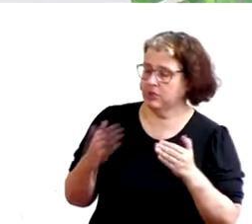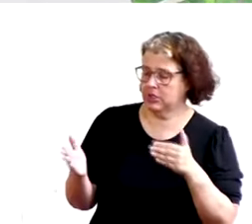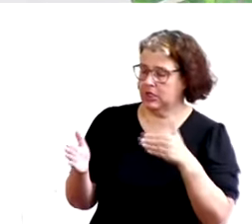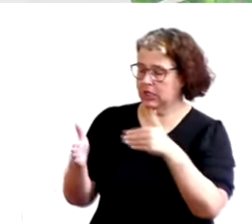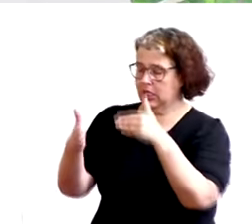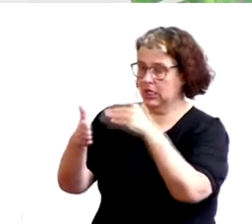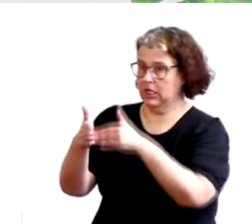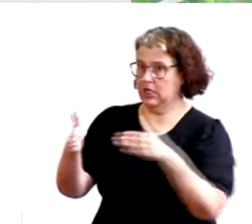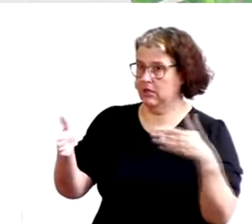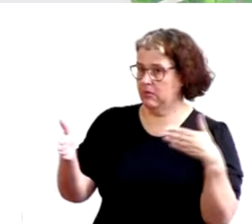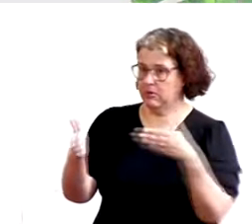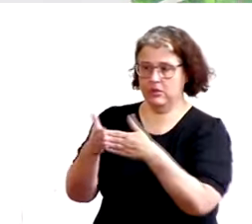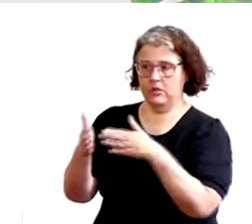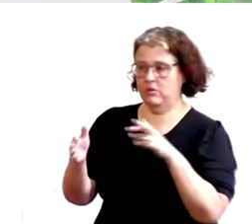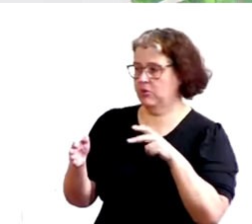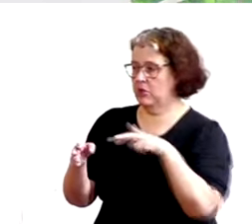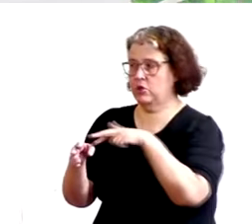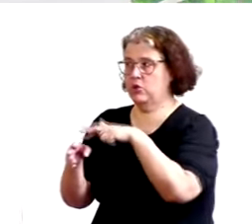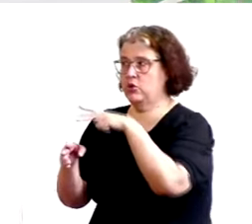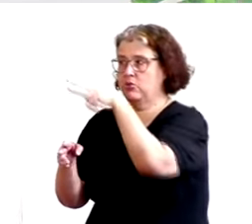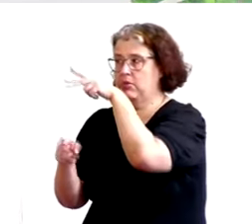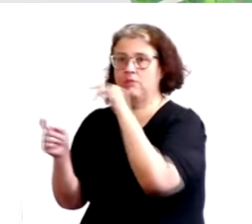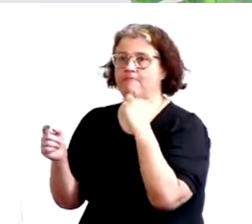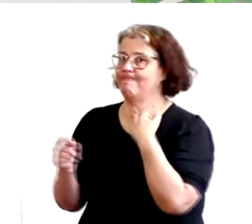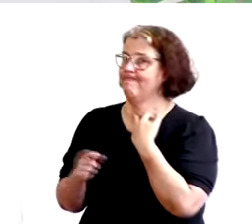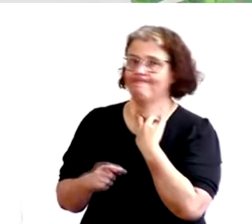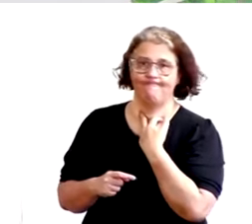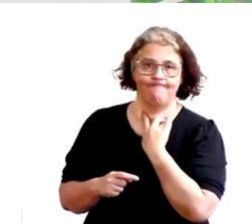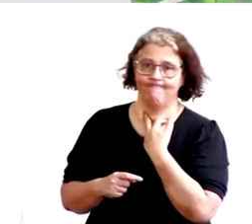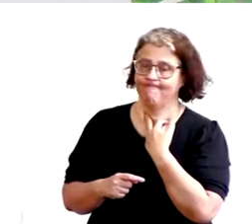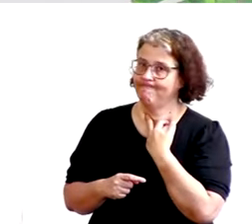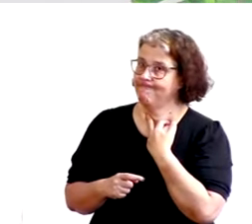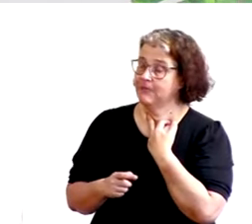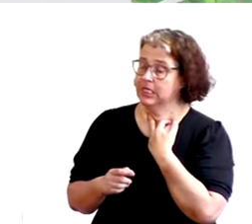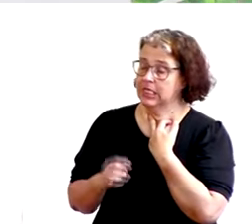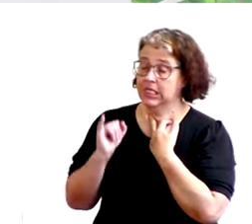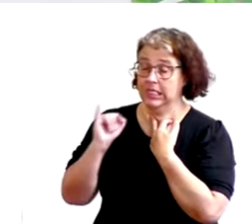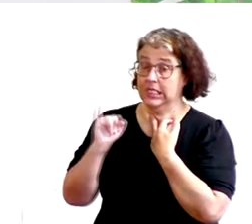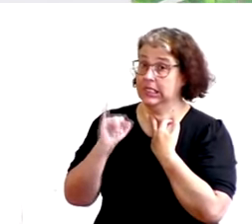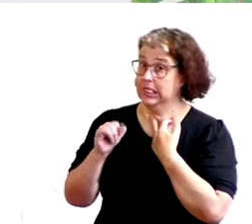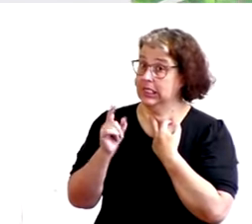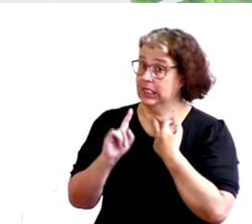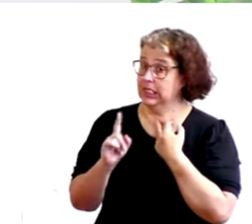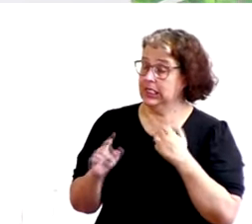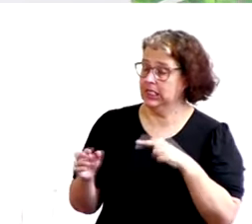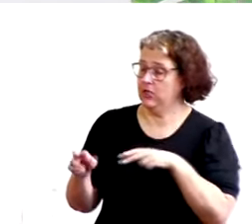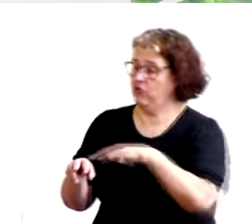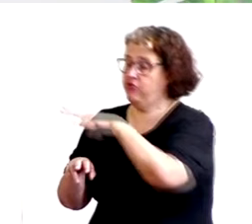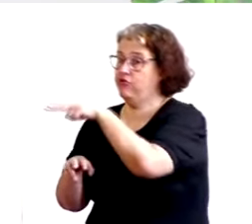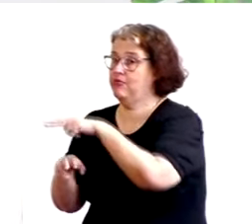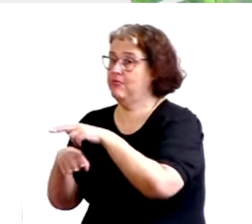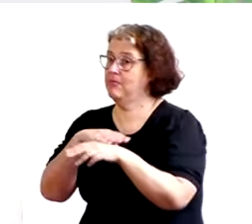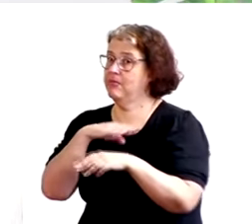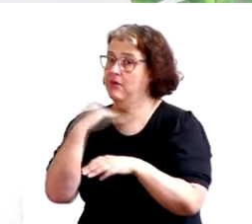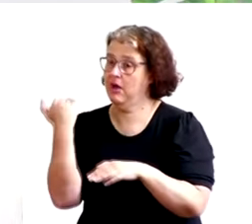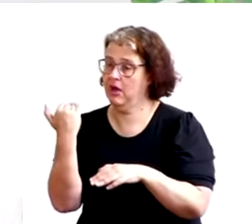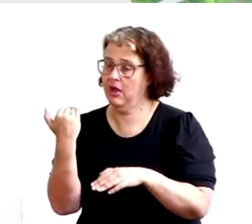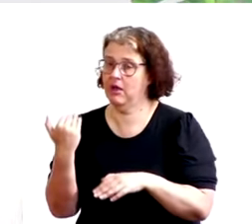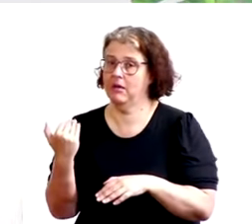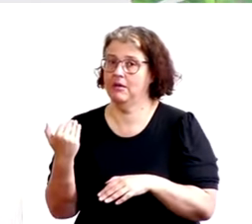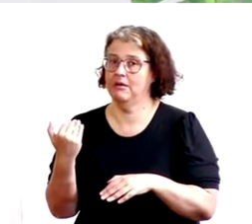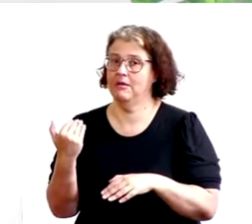para subir no monte sem que fossem mortos pela glória e o poder de